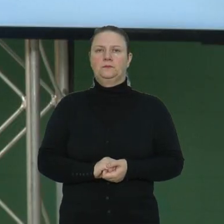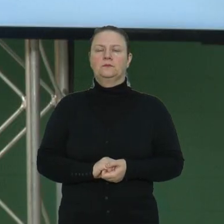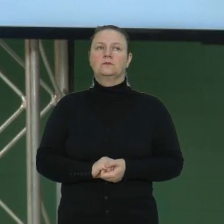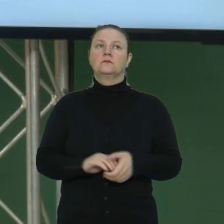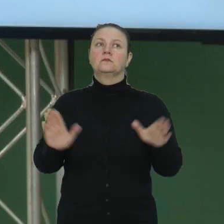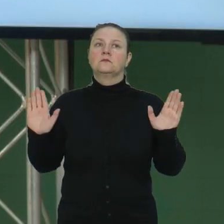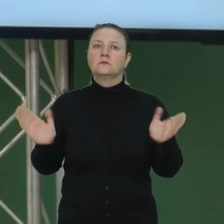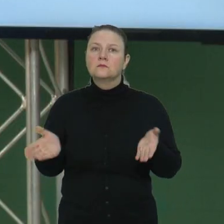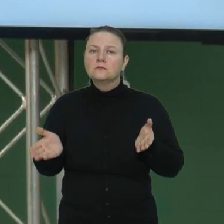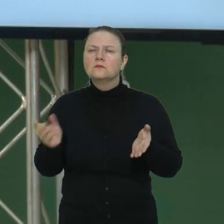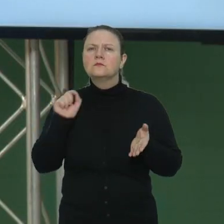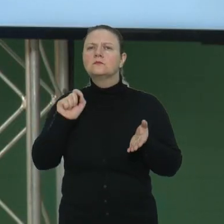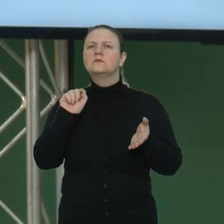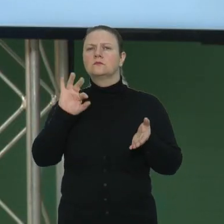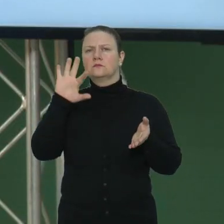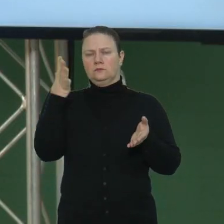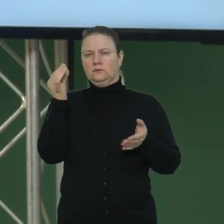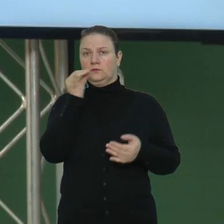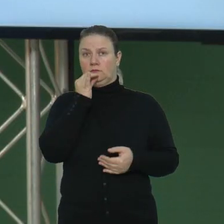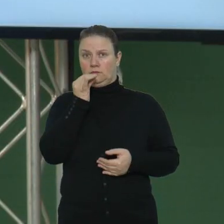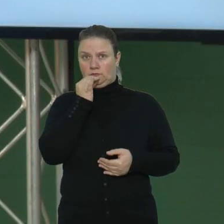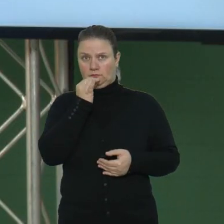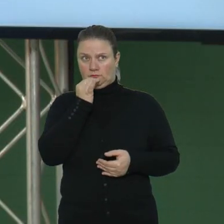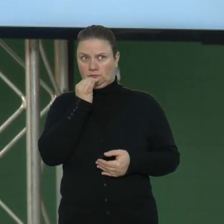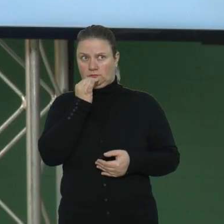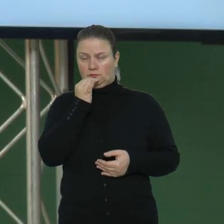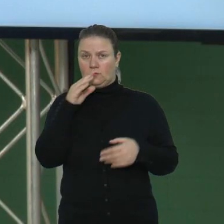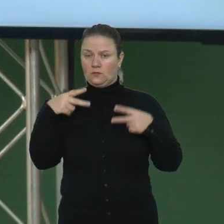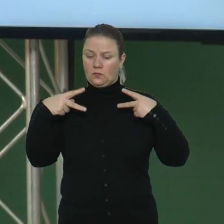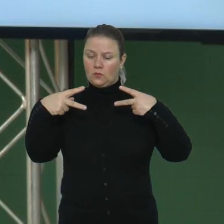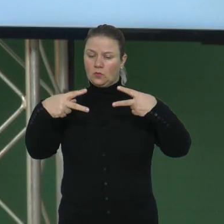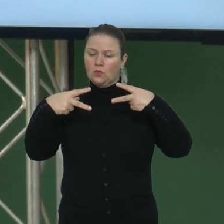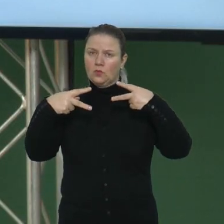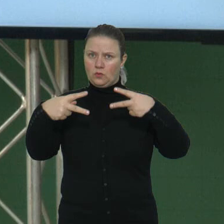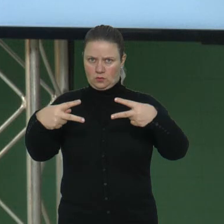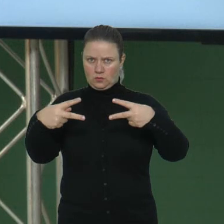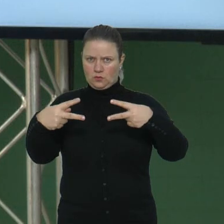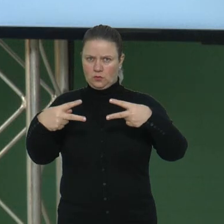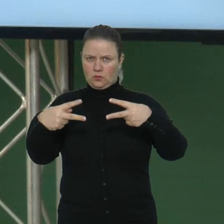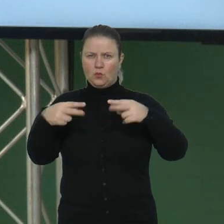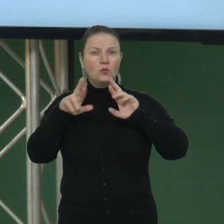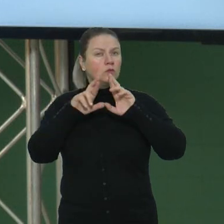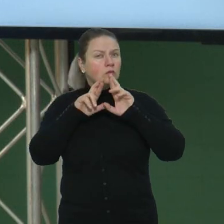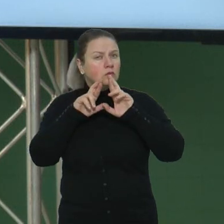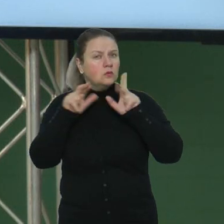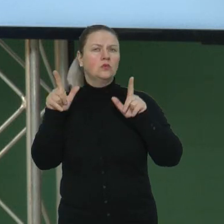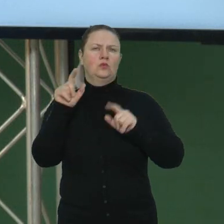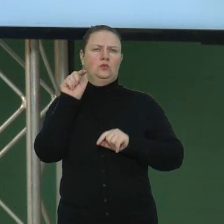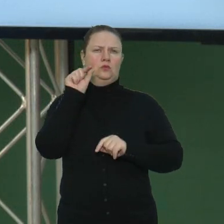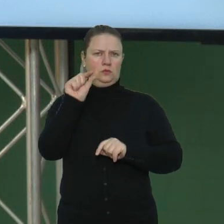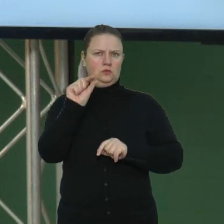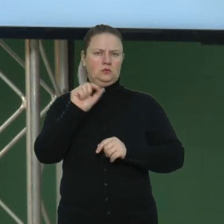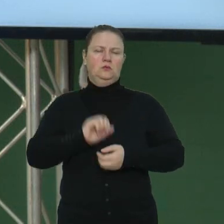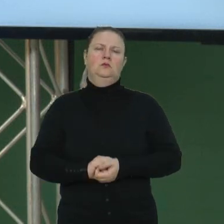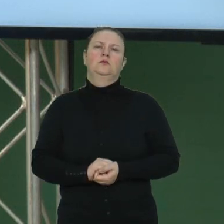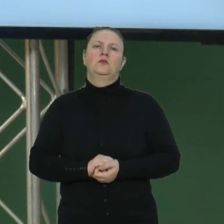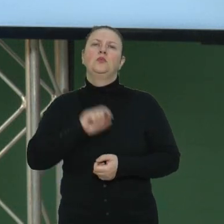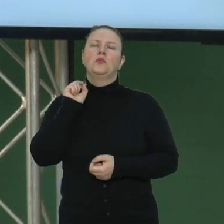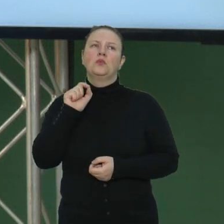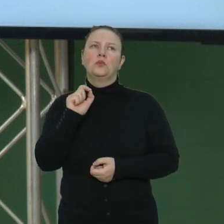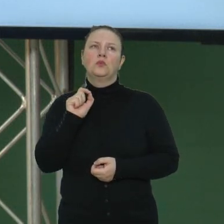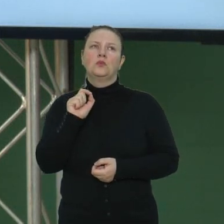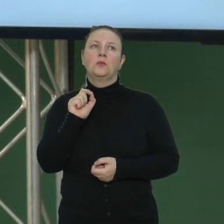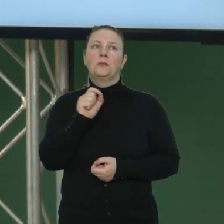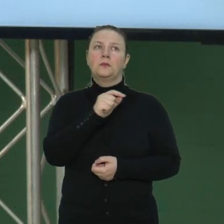aqui, o que acontece? Um exemplo para vocês. Essa inequação, ela está um pouquinho diferente. Então, o módulo de x, né, menos o